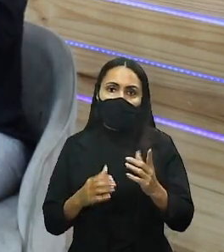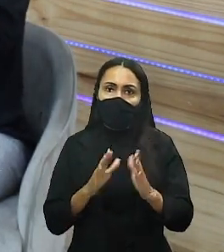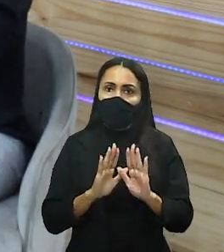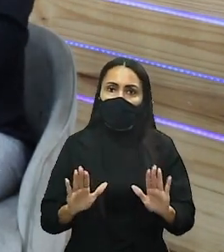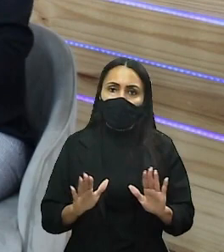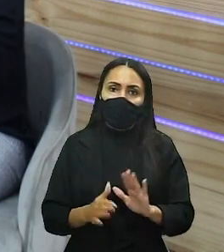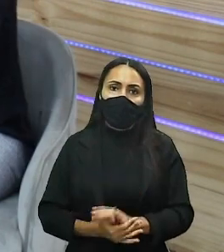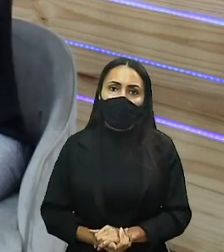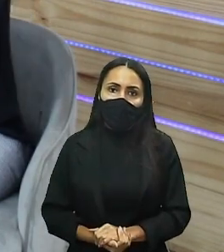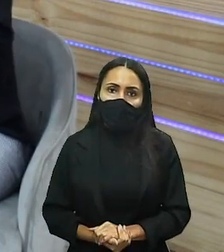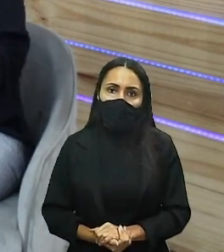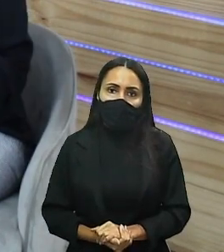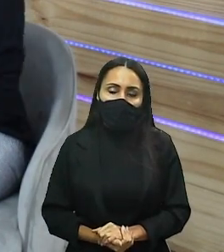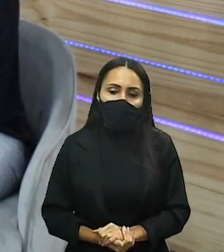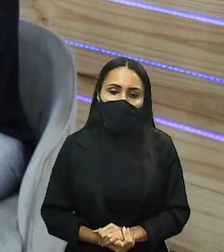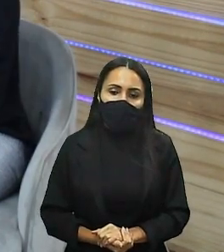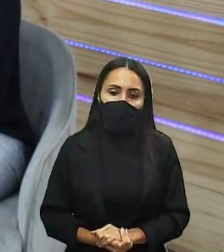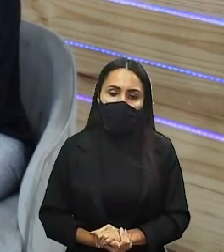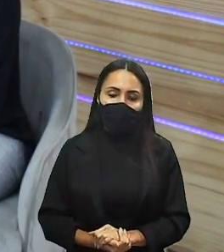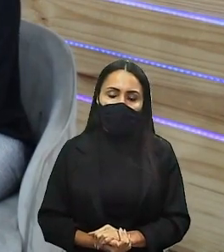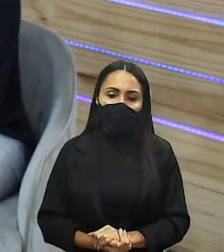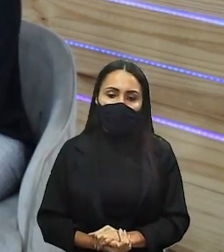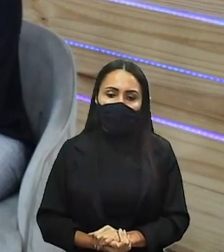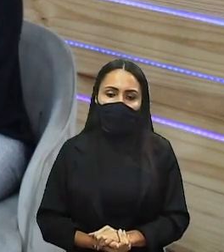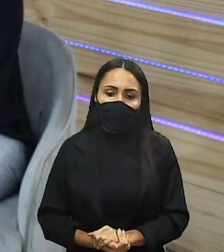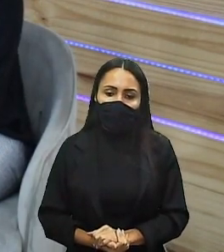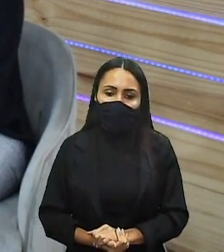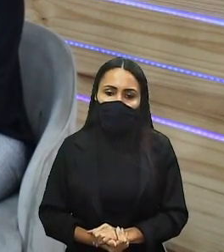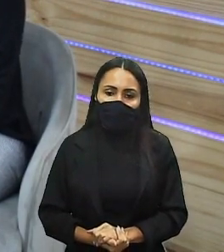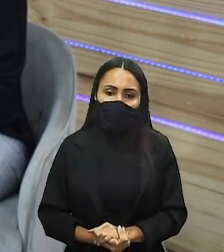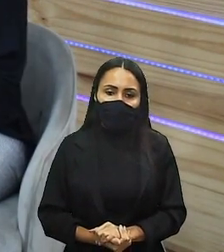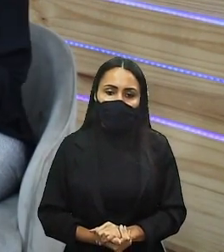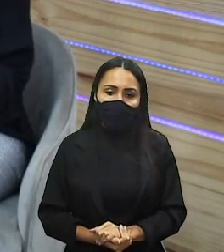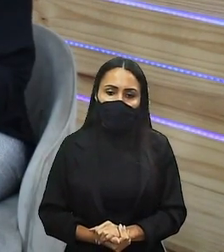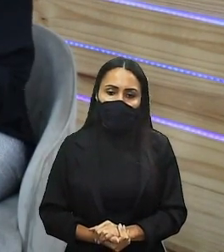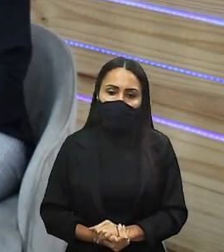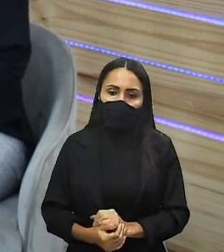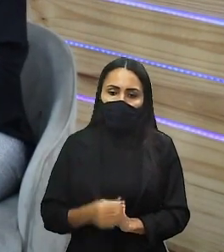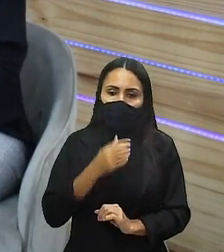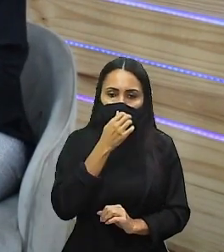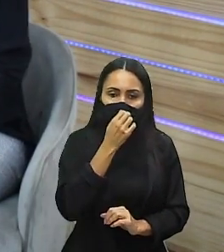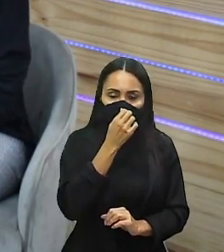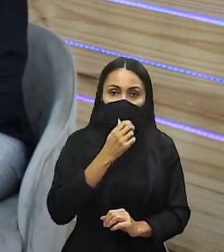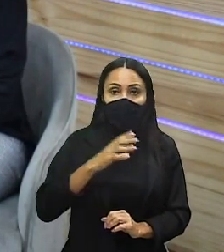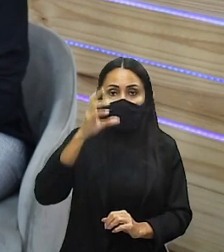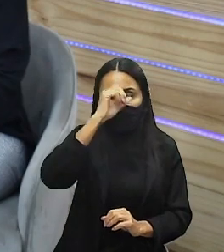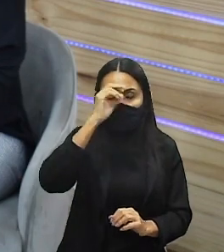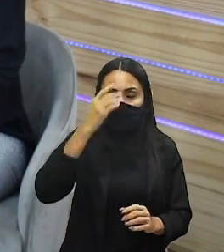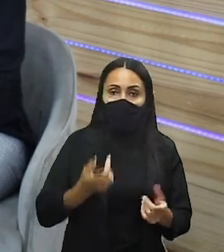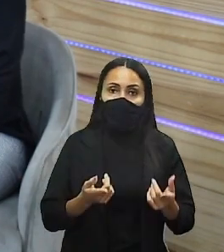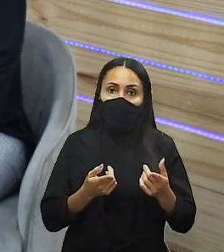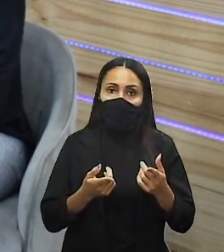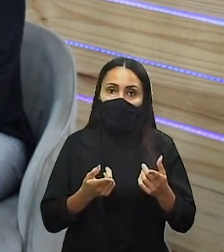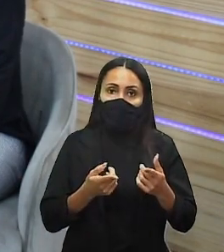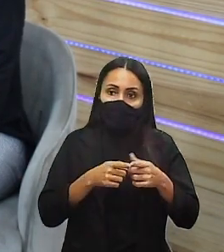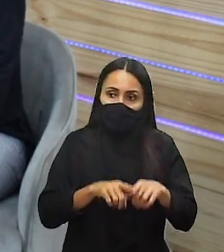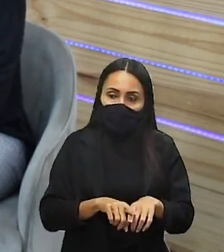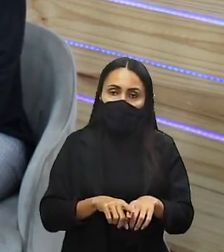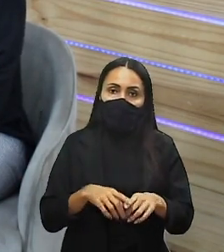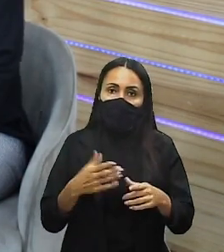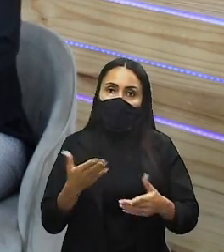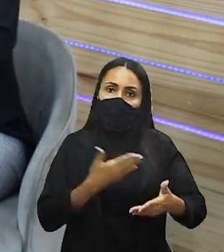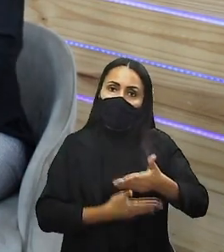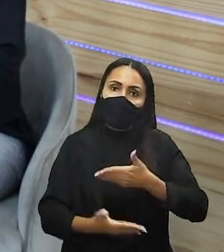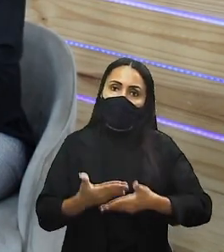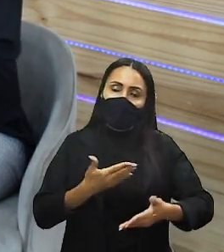Então, quer dizer, não houve aquela, né, empatia. Então, existe uma aprendizagem conjunta na troca de conhecimento, né?